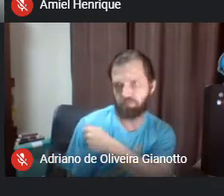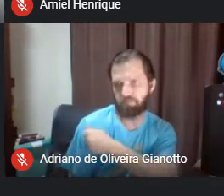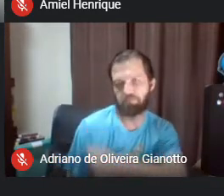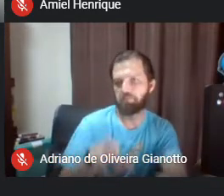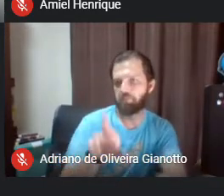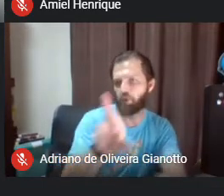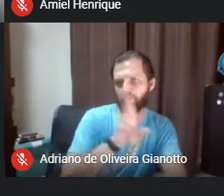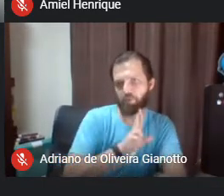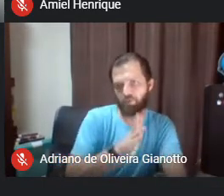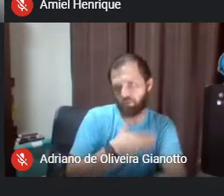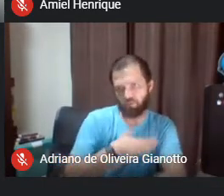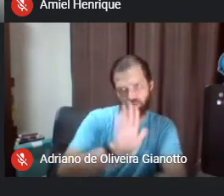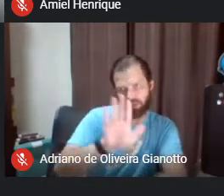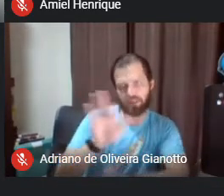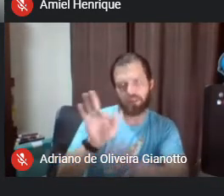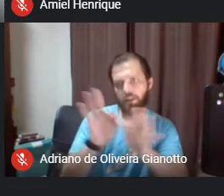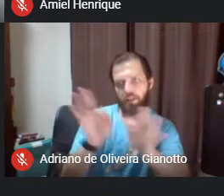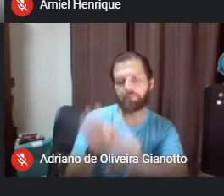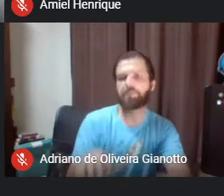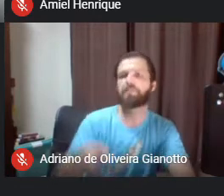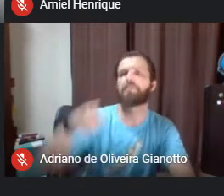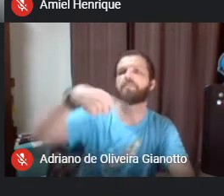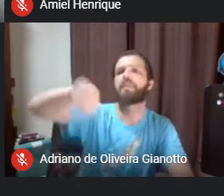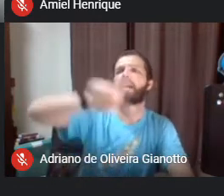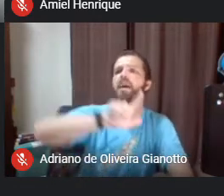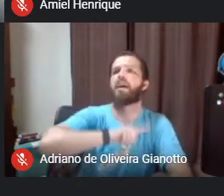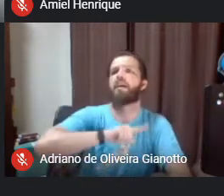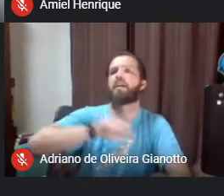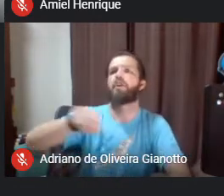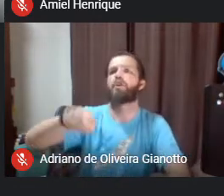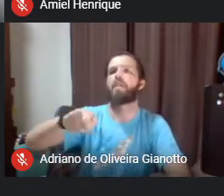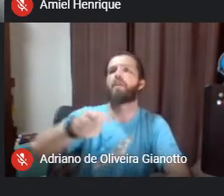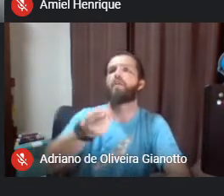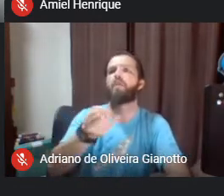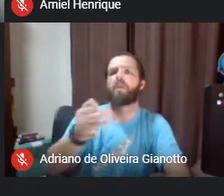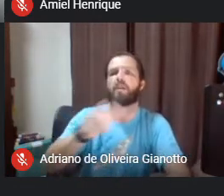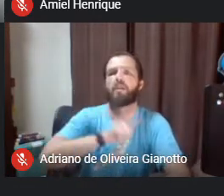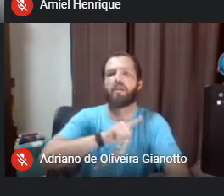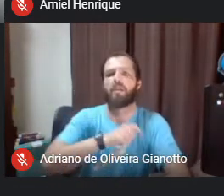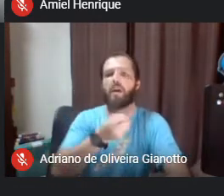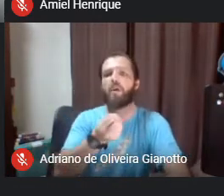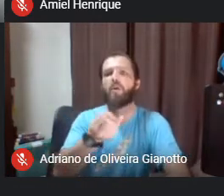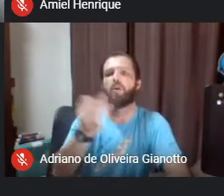Gostaria de fazer uma pergunta para vocês, né? Se vocês quiserem me responder ou não.